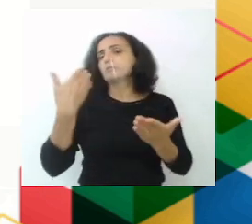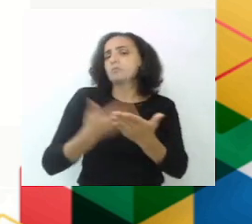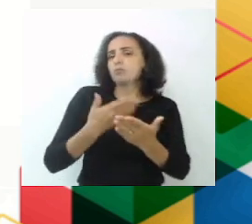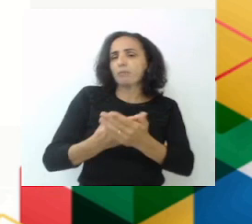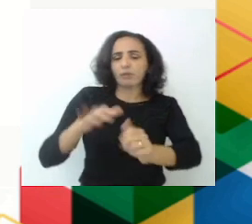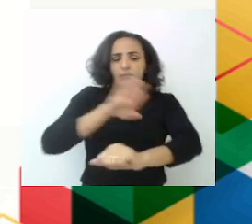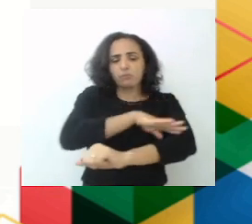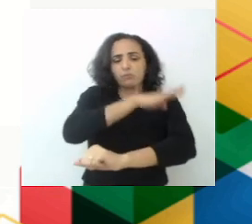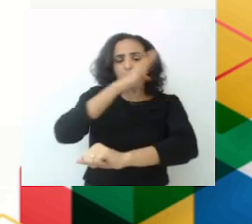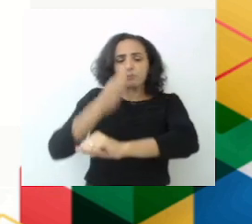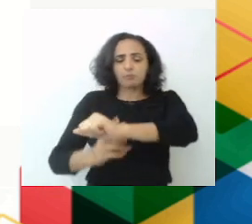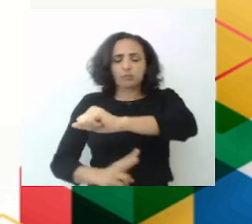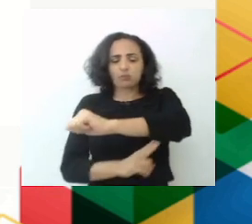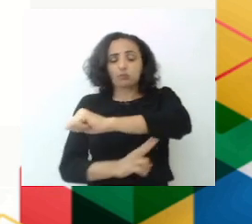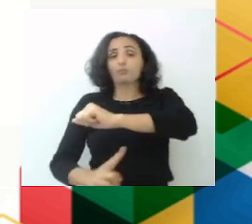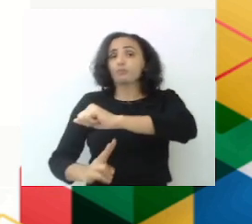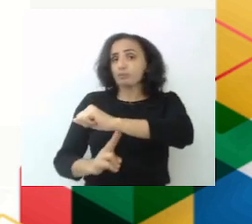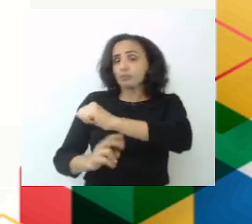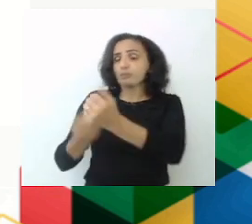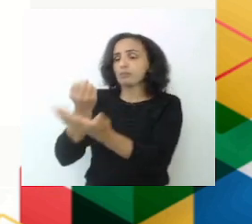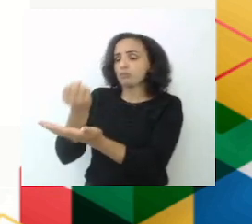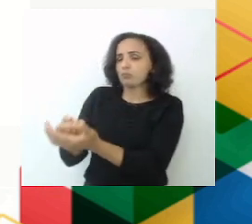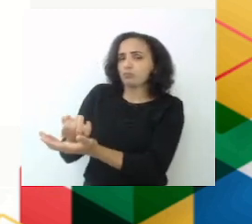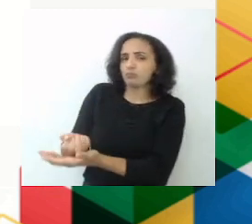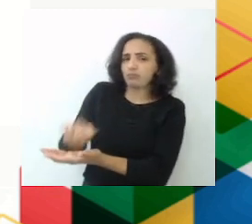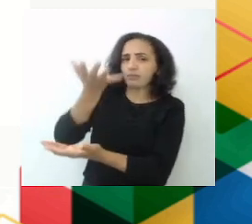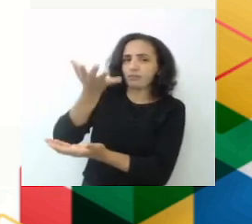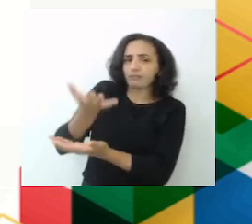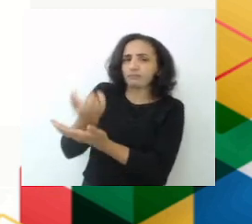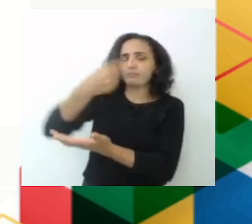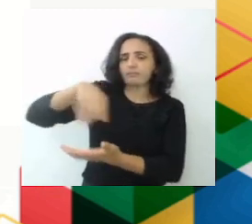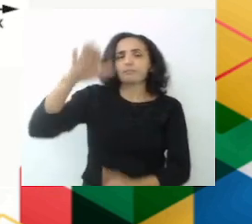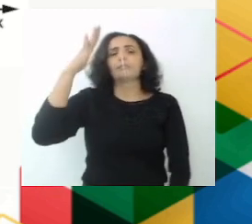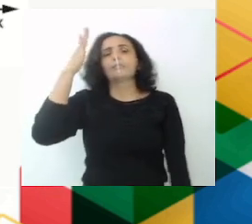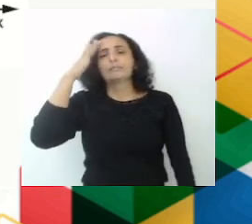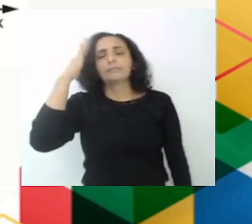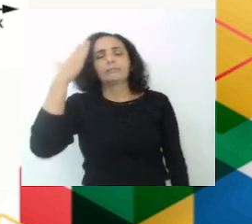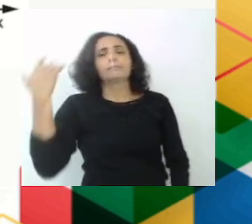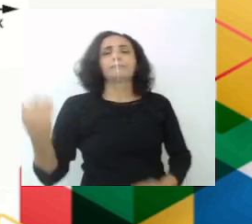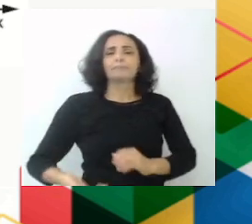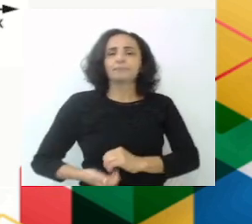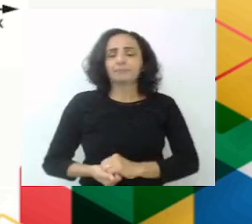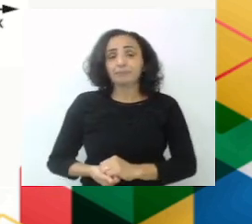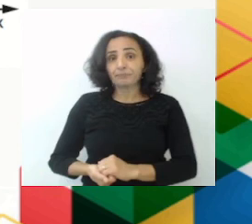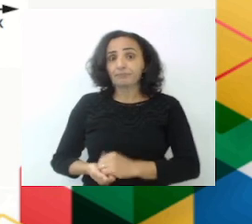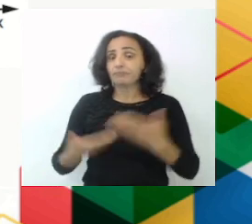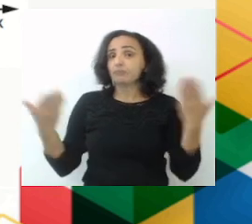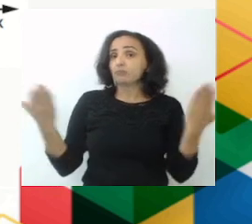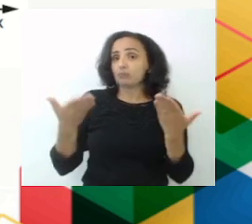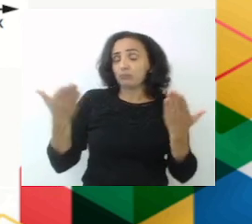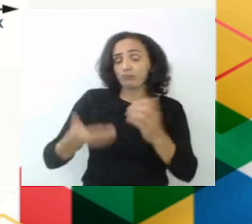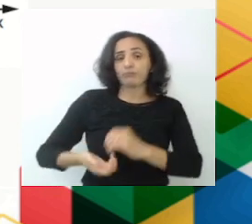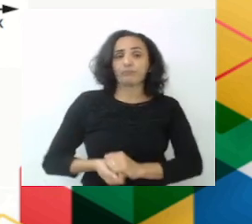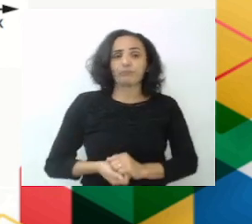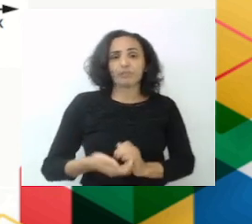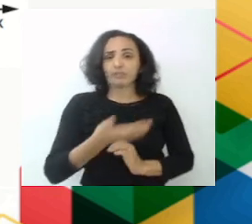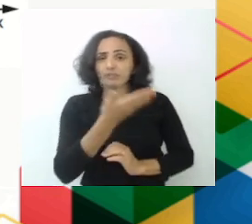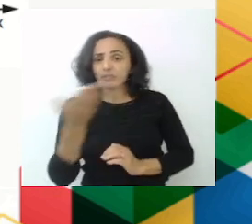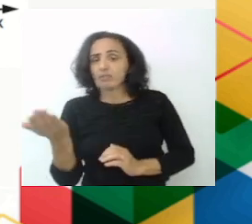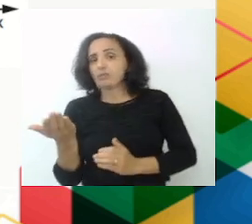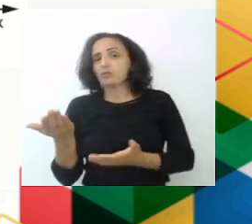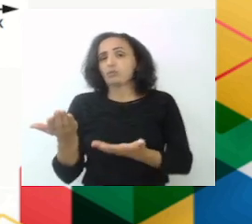uma aplicação ali na antena, além de outras aplicações do gráfico da função quadrática. Só tem um caso particular aqui